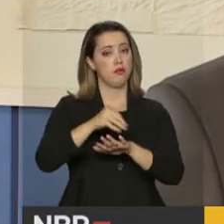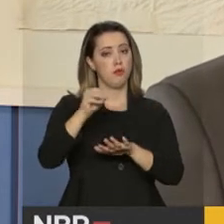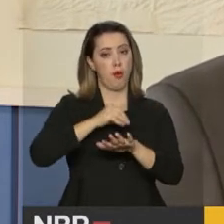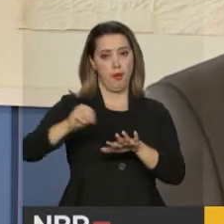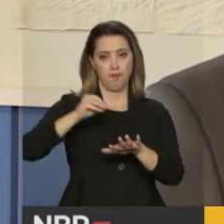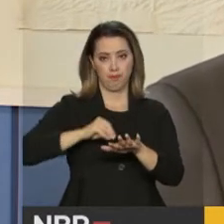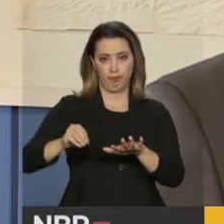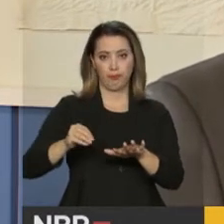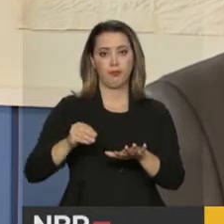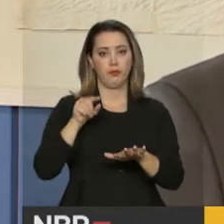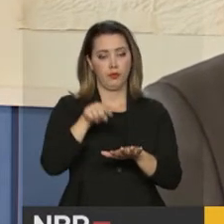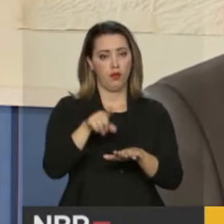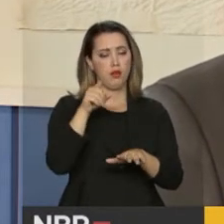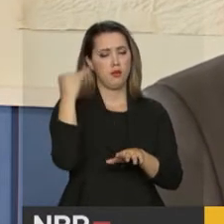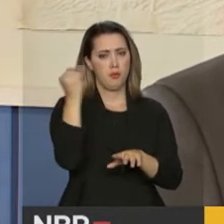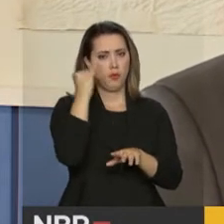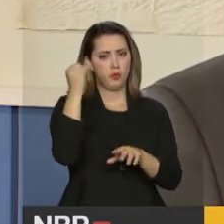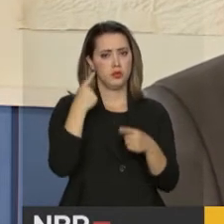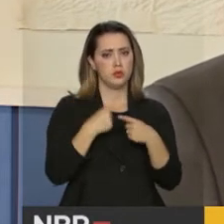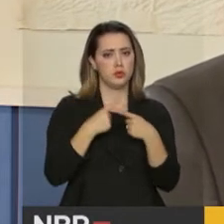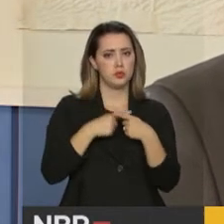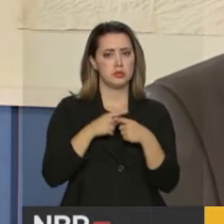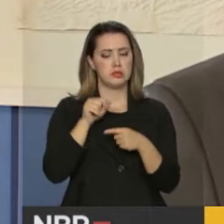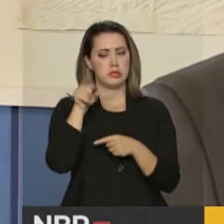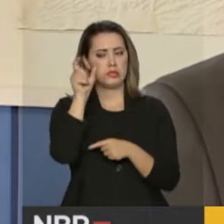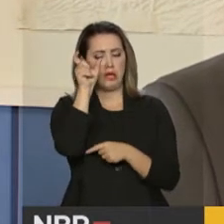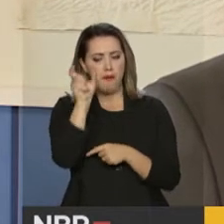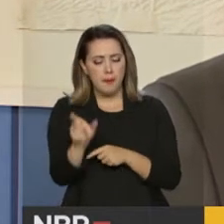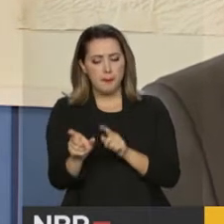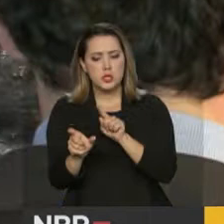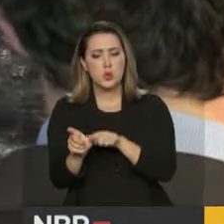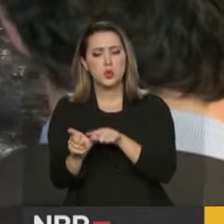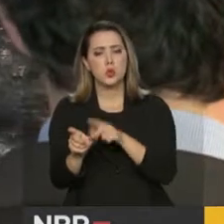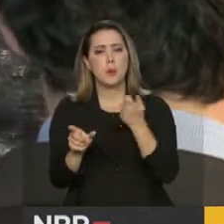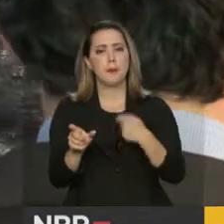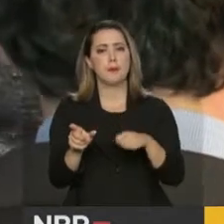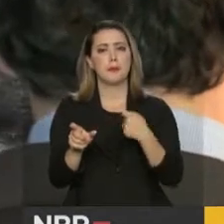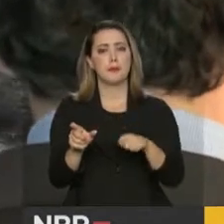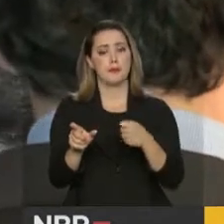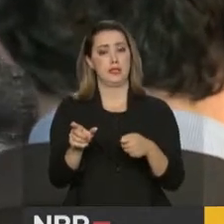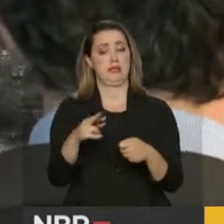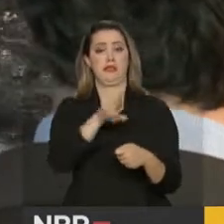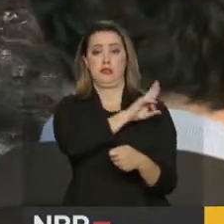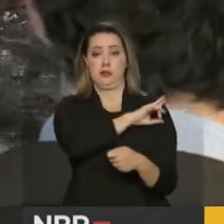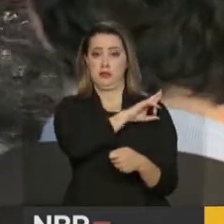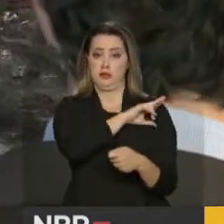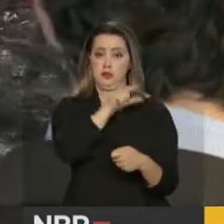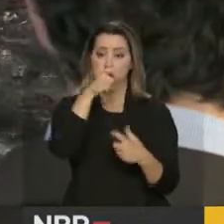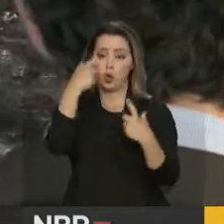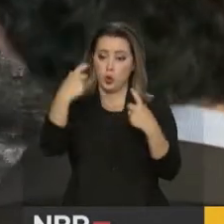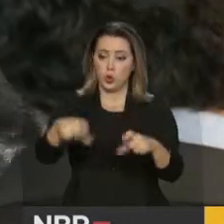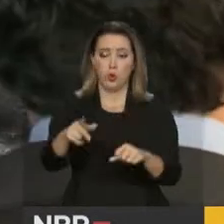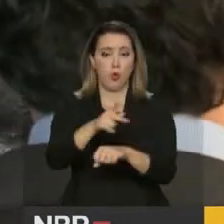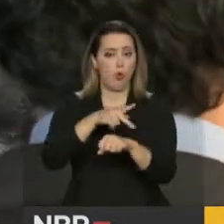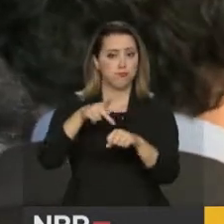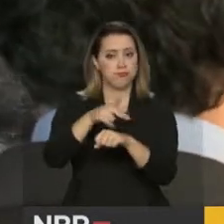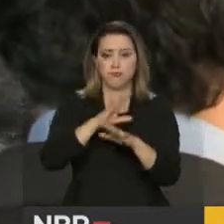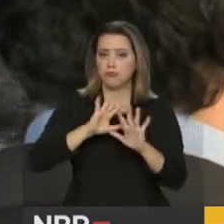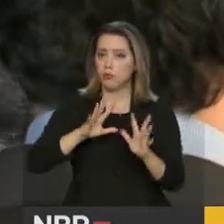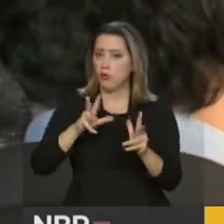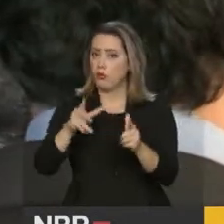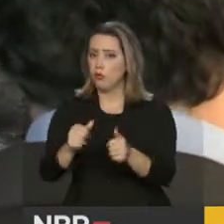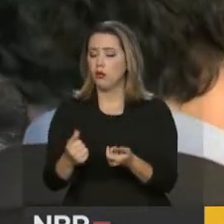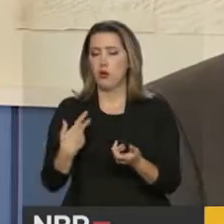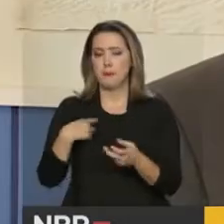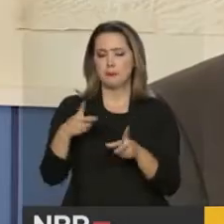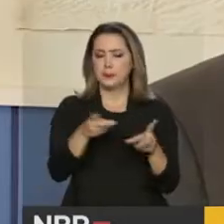isso é muito importante no sentido de que você tem que ter um representante, tem que ter uma pessoa no exterior,